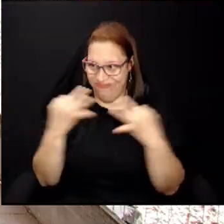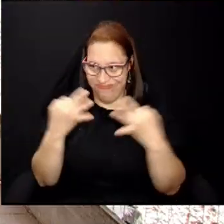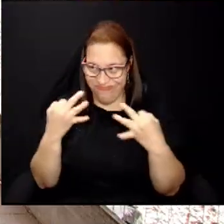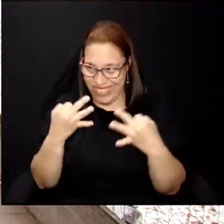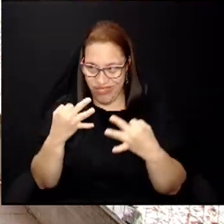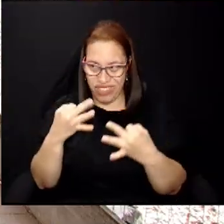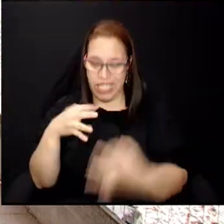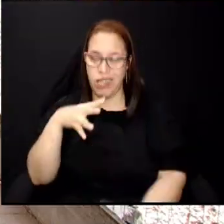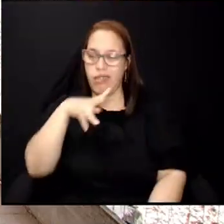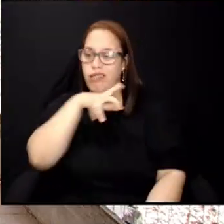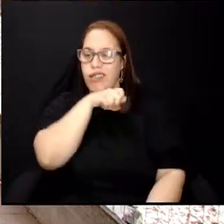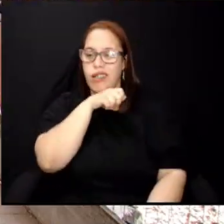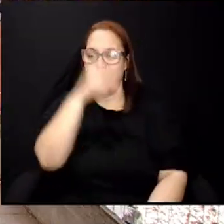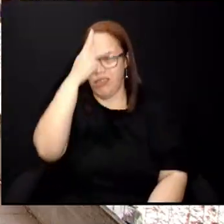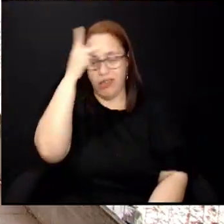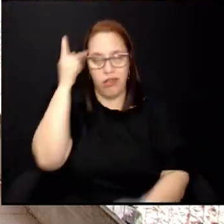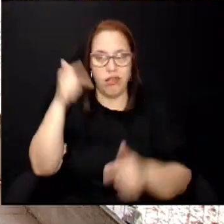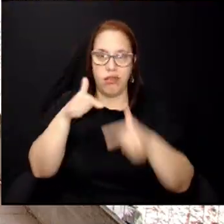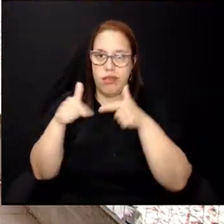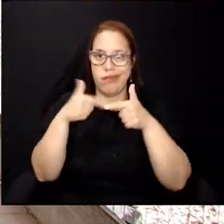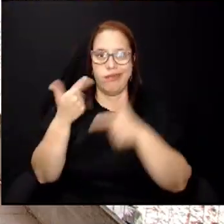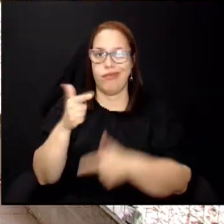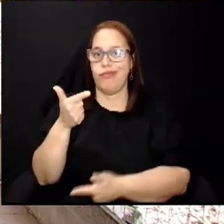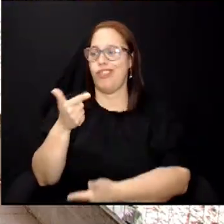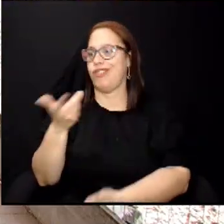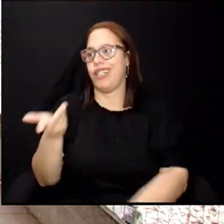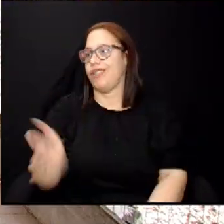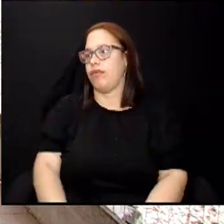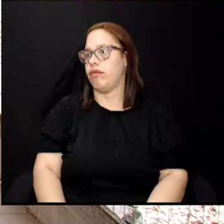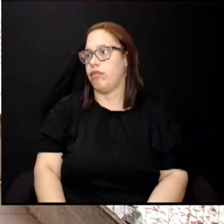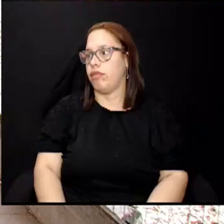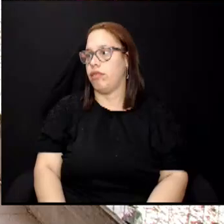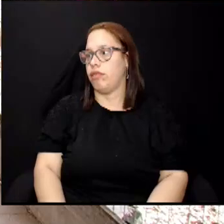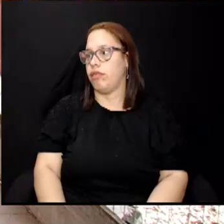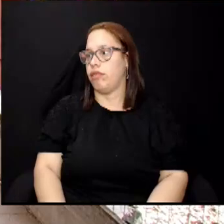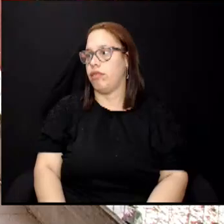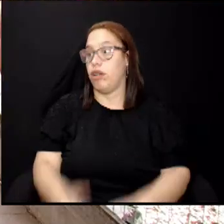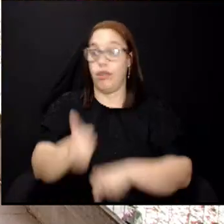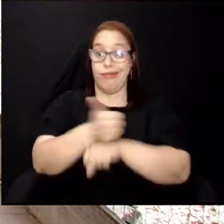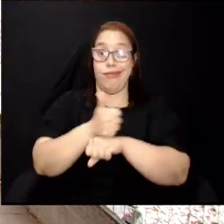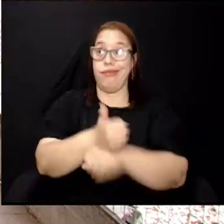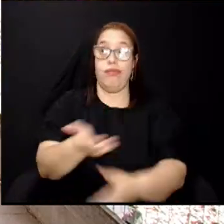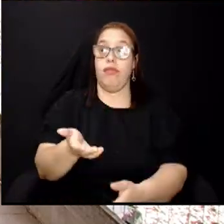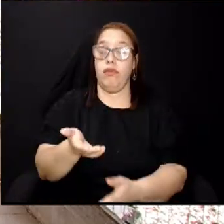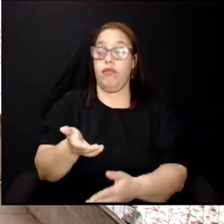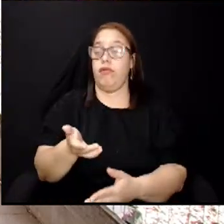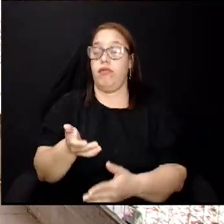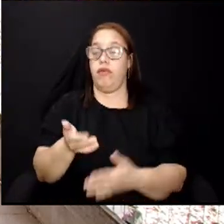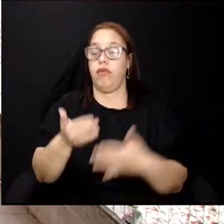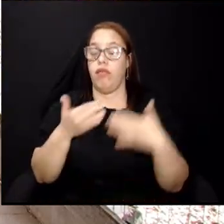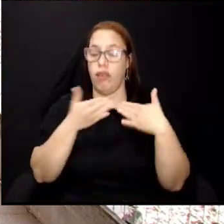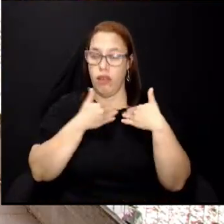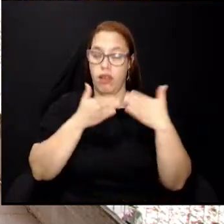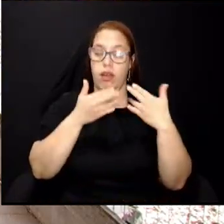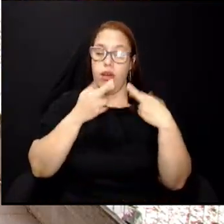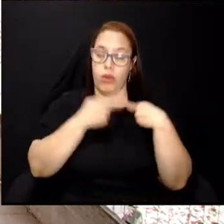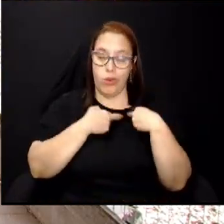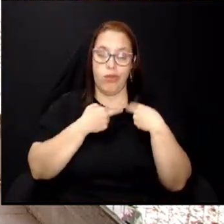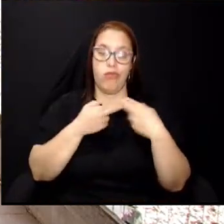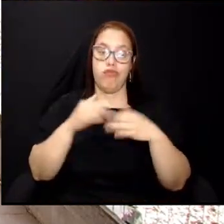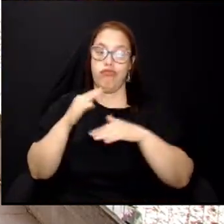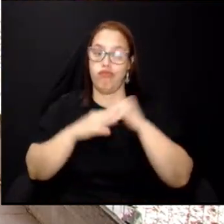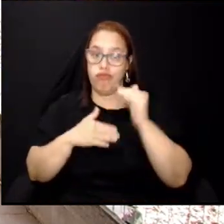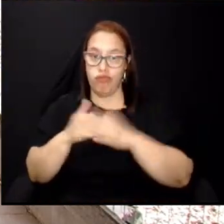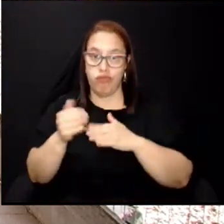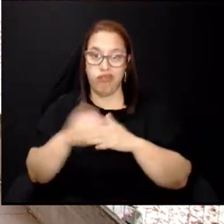pessoa que for trabalhar ali não tem a mesma sensação. Sobra muito serviço para essa pessoa, serviço que muitas vezes é incômodo,